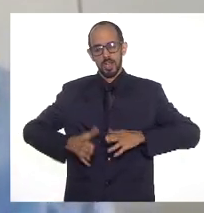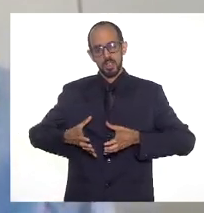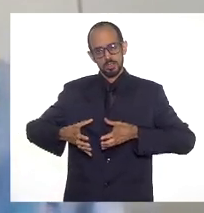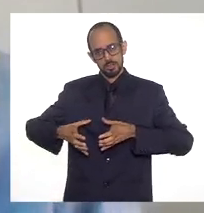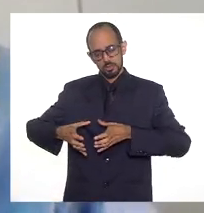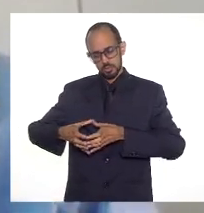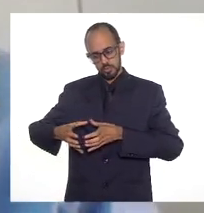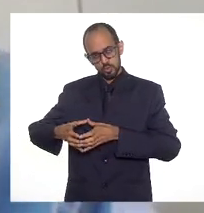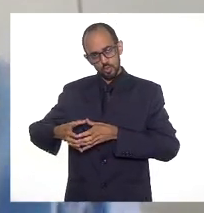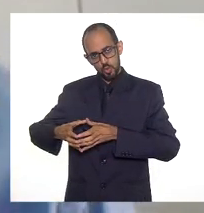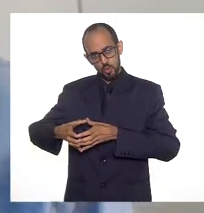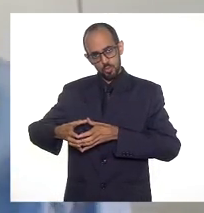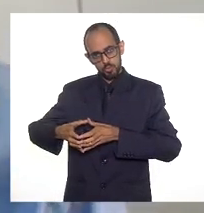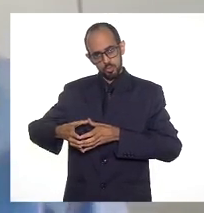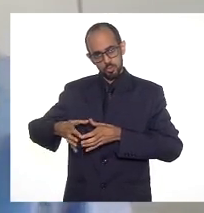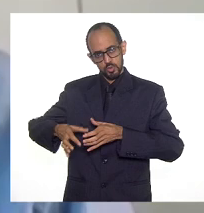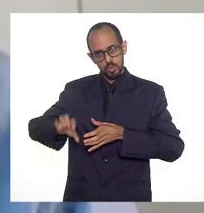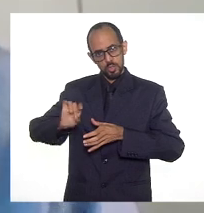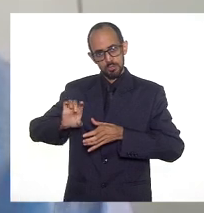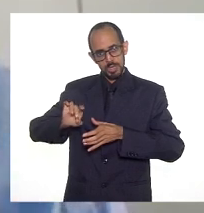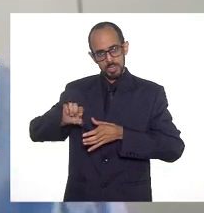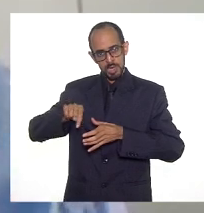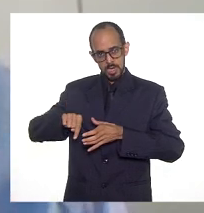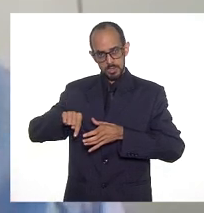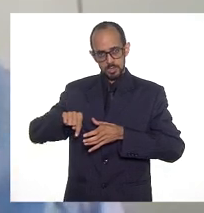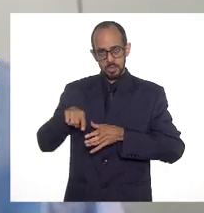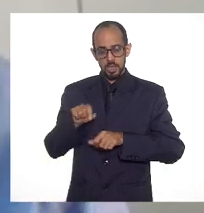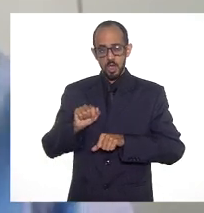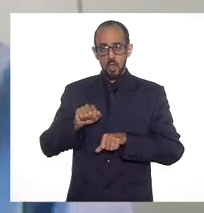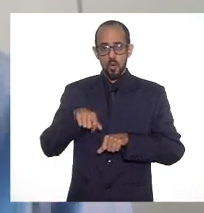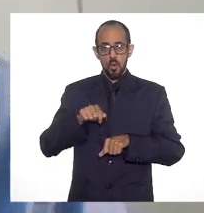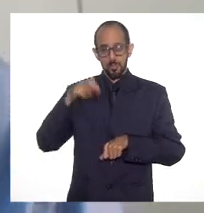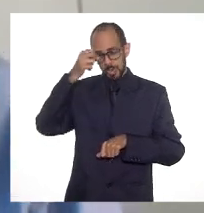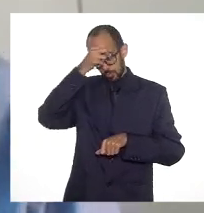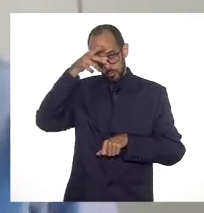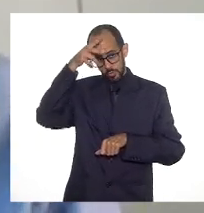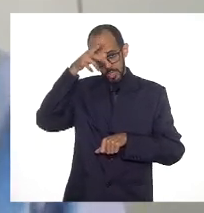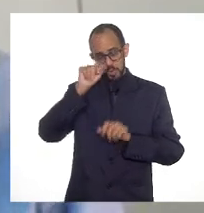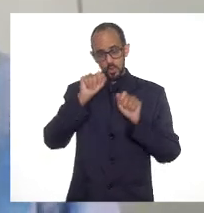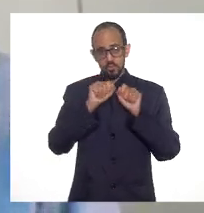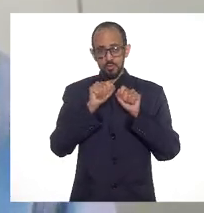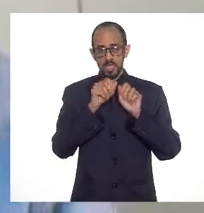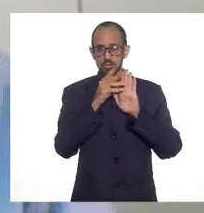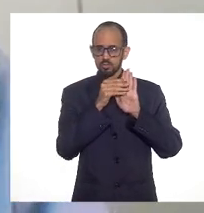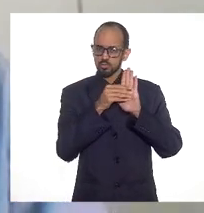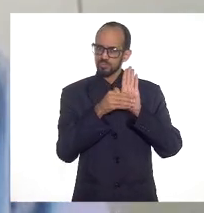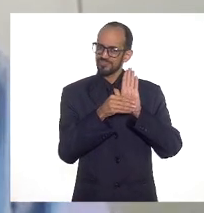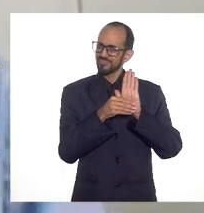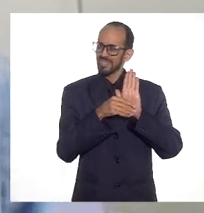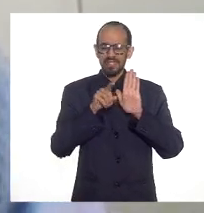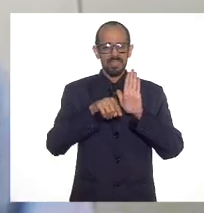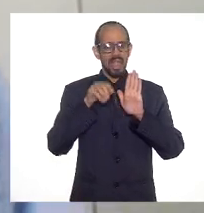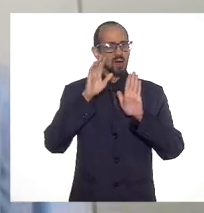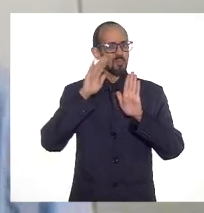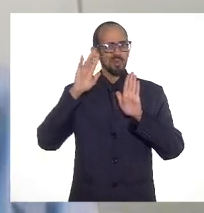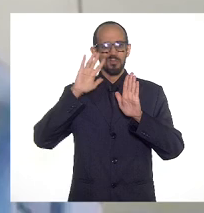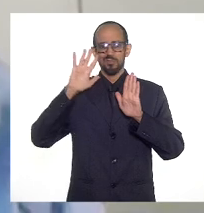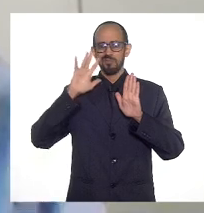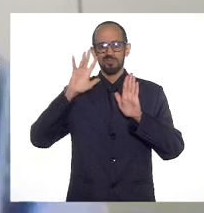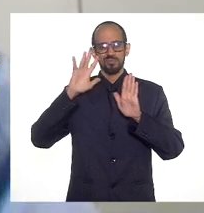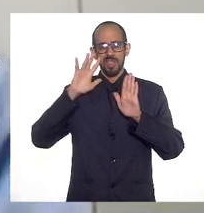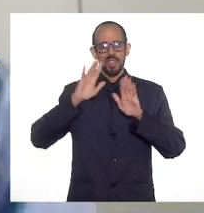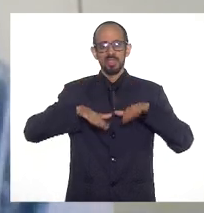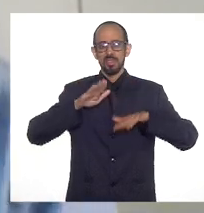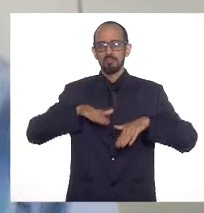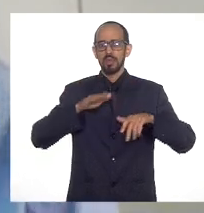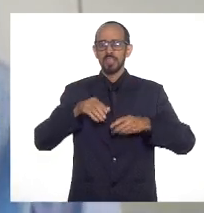prioritários. O prefeito Eduardo Paes divulgou um calendário que é uma ilusão, né, que depende da oferta de vacinas